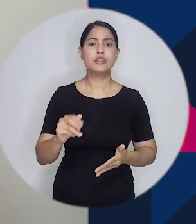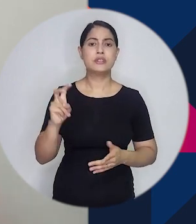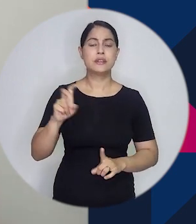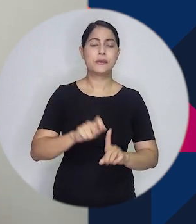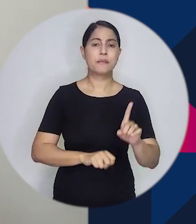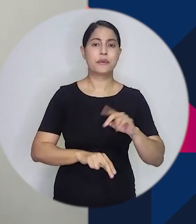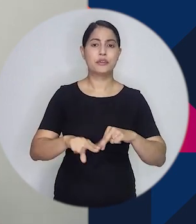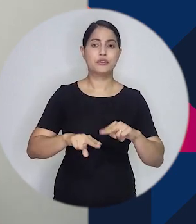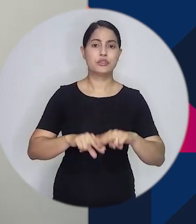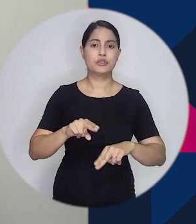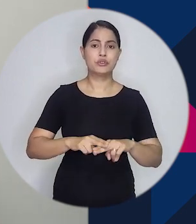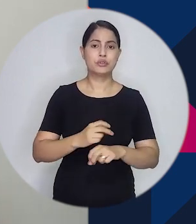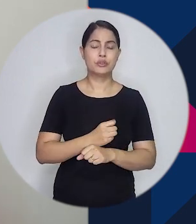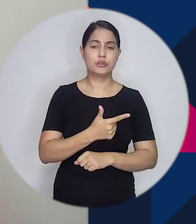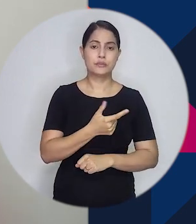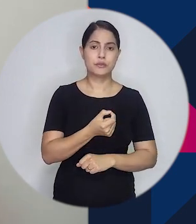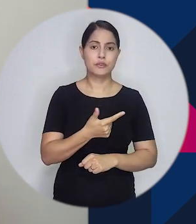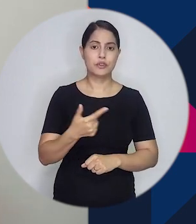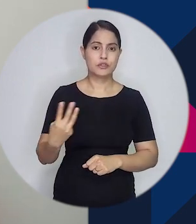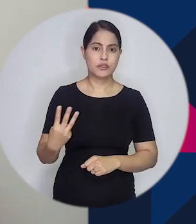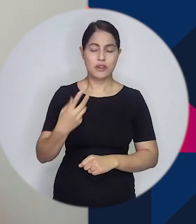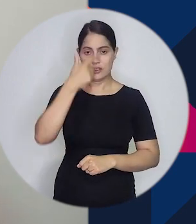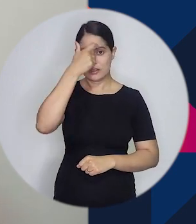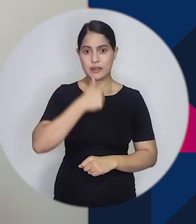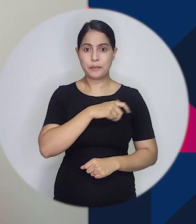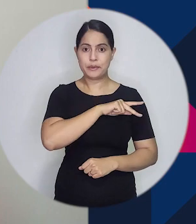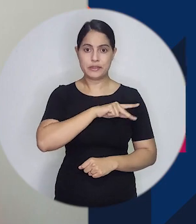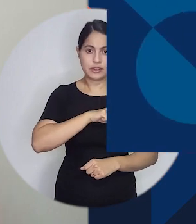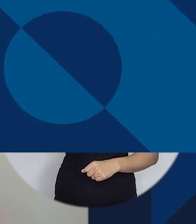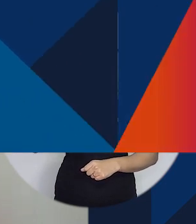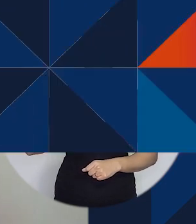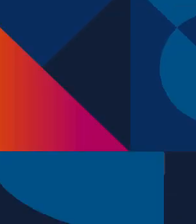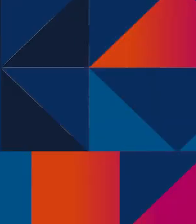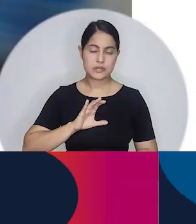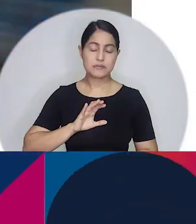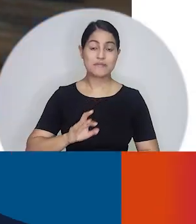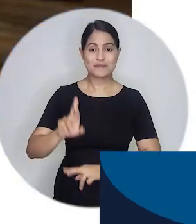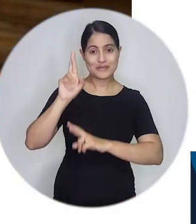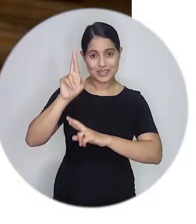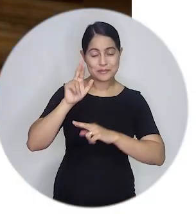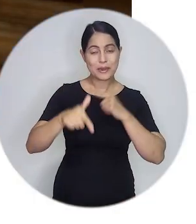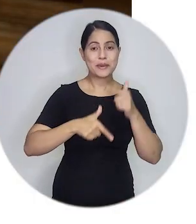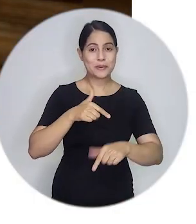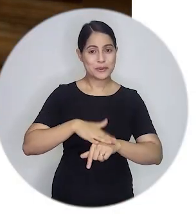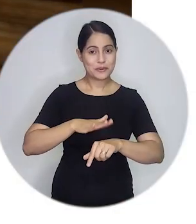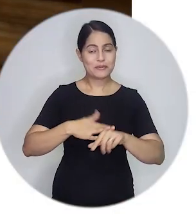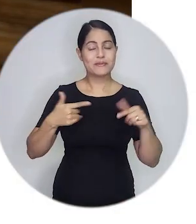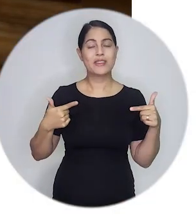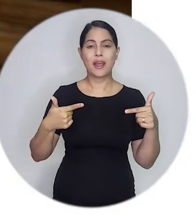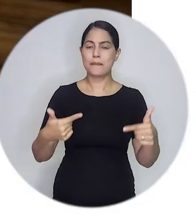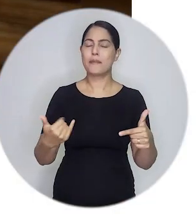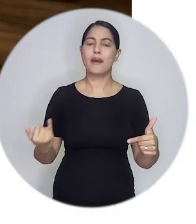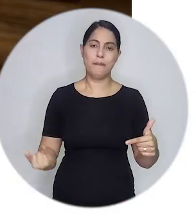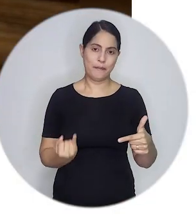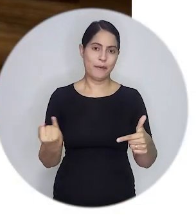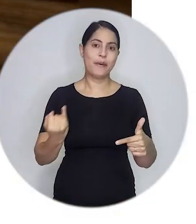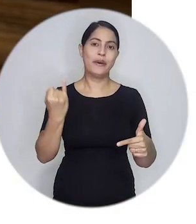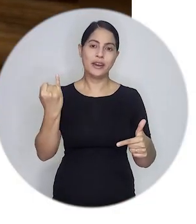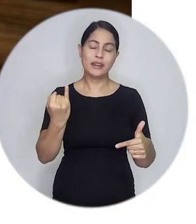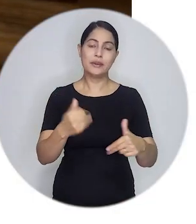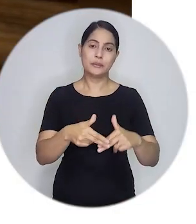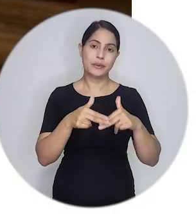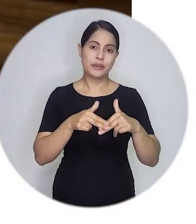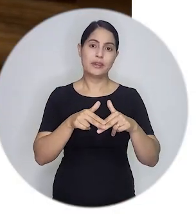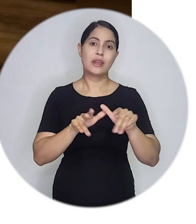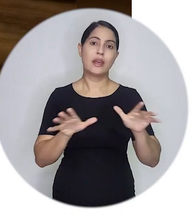vice-presidente, e agora no último dia 5 de julho aqui de 2023, eu me tornei a presidente da comissão e espero fazer um